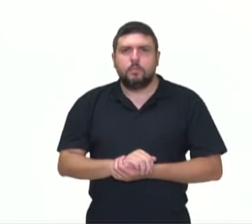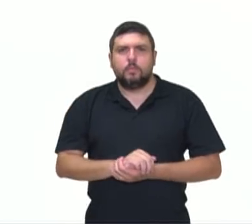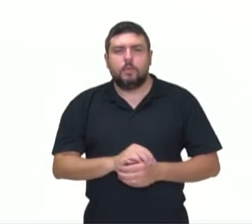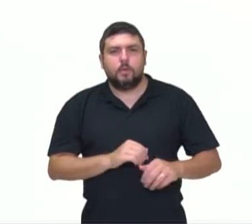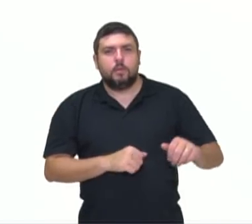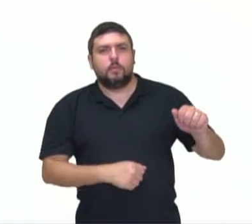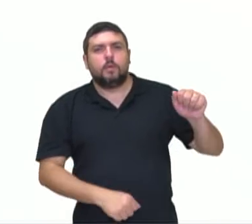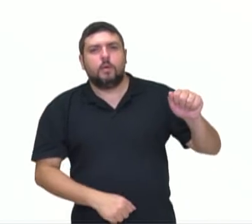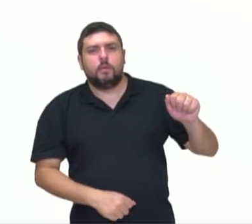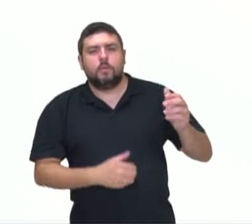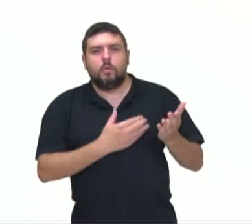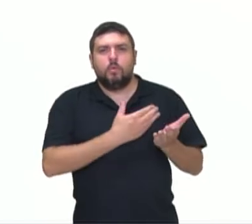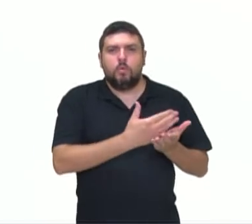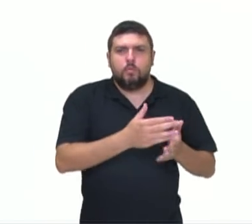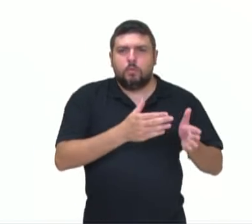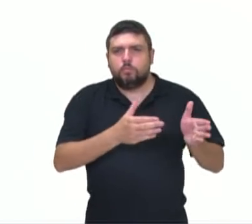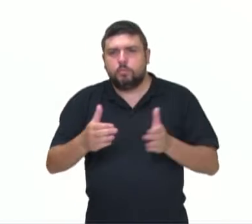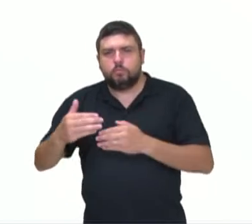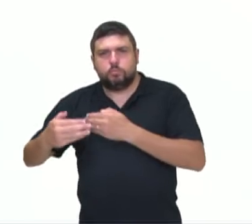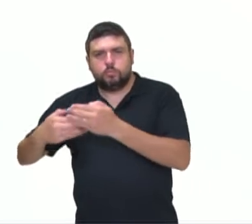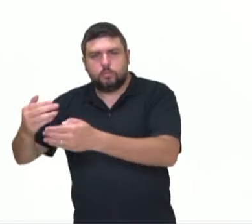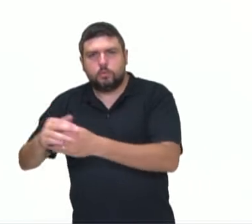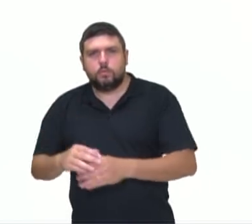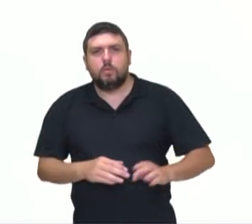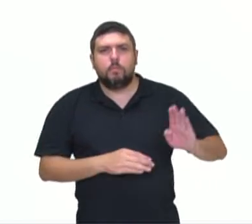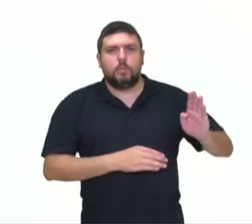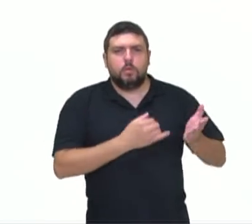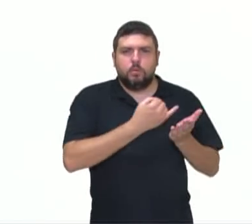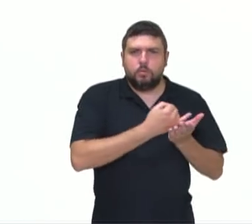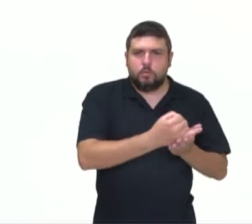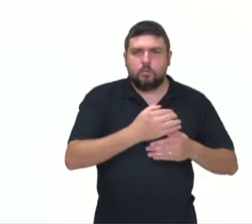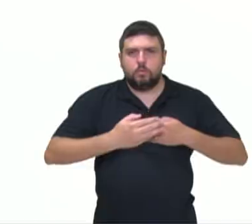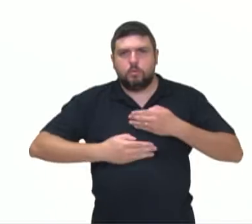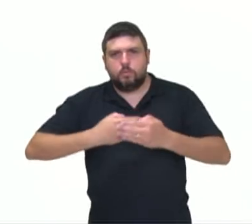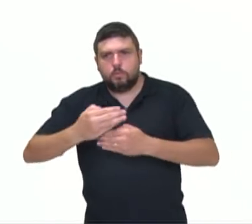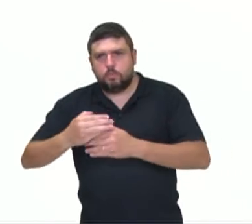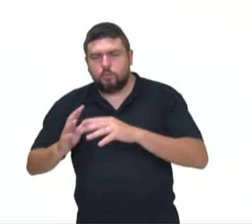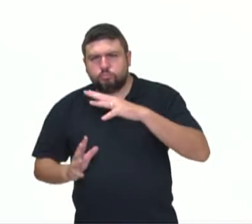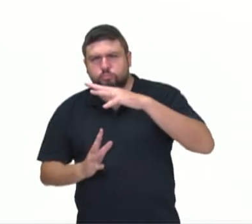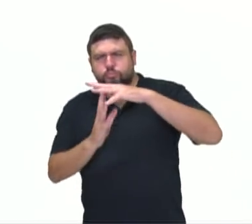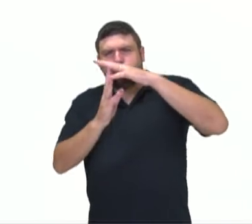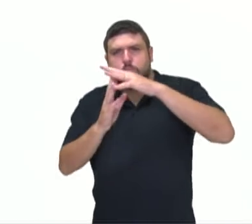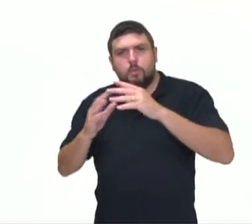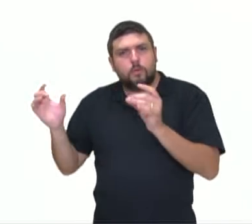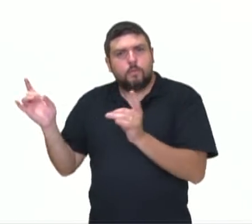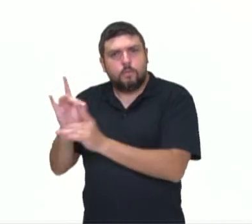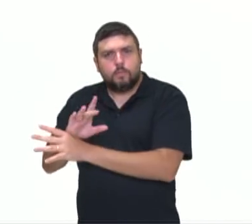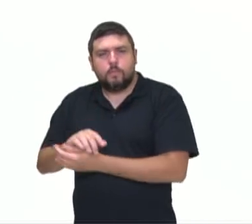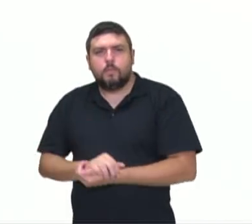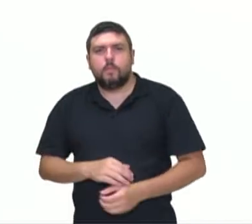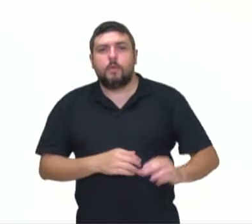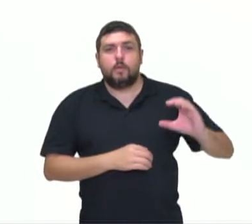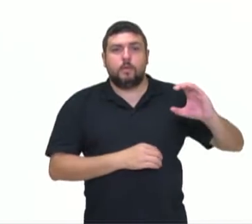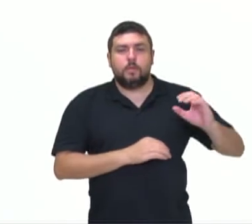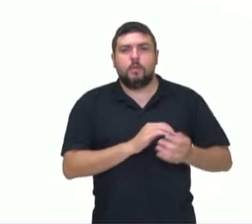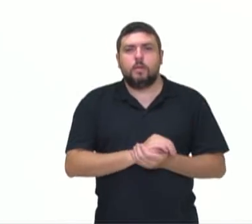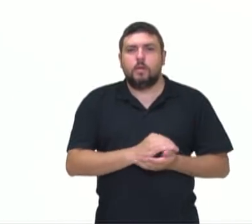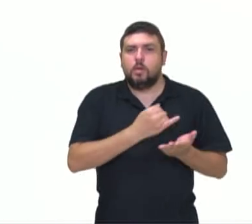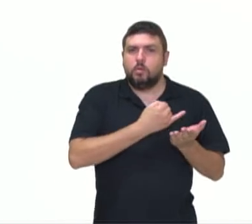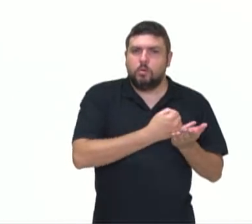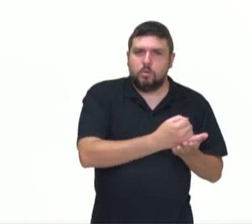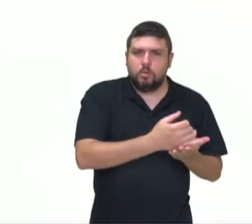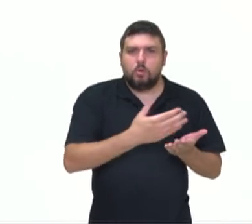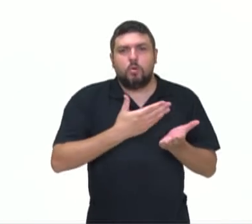começo, meio e desenvolvimento. B, introdução, desenvolvimento, clímax e conclusão. C,